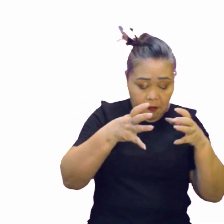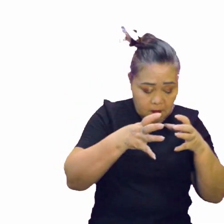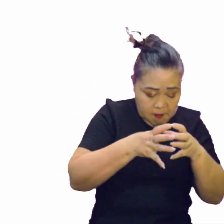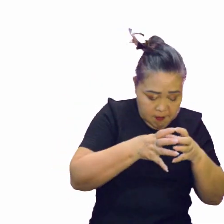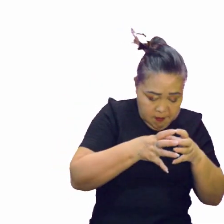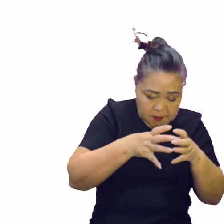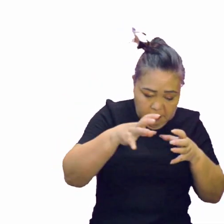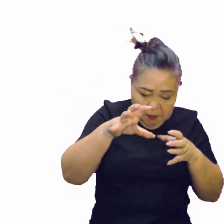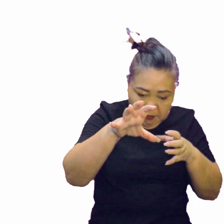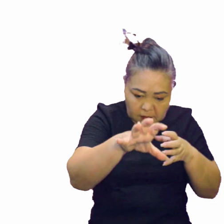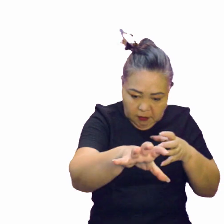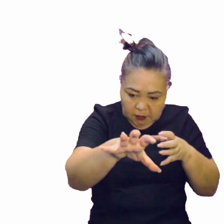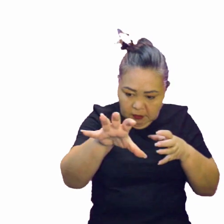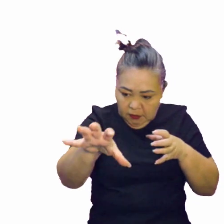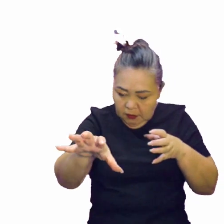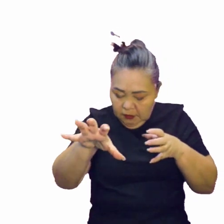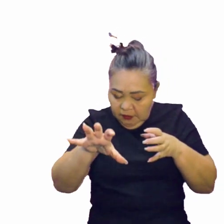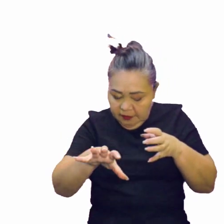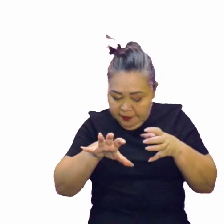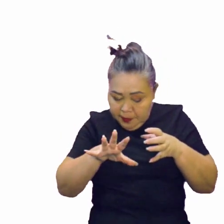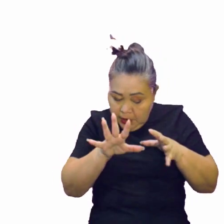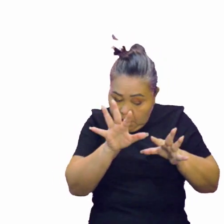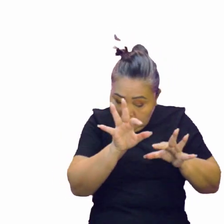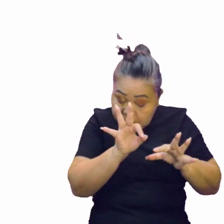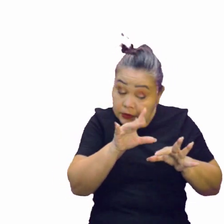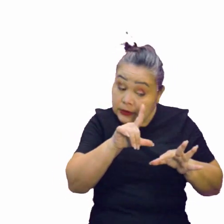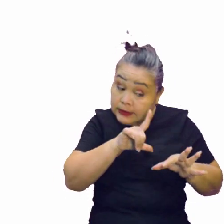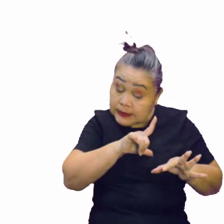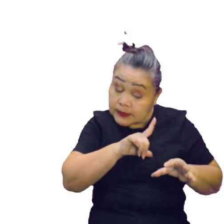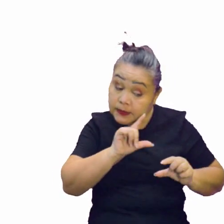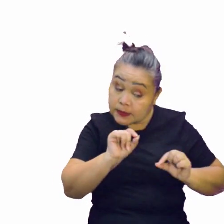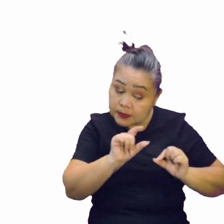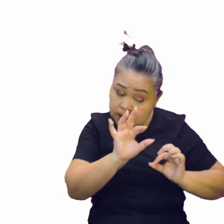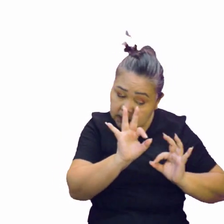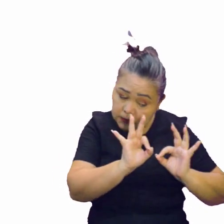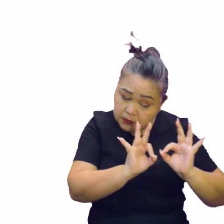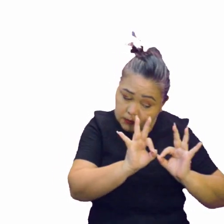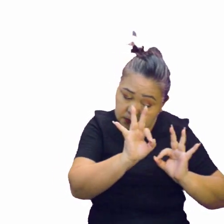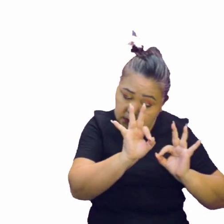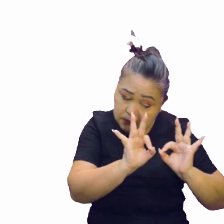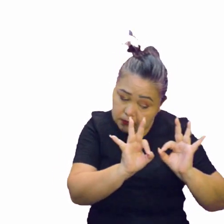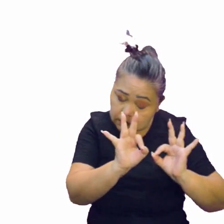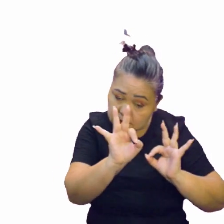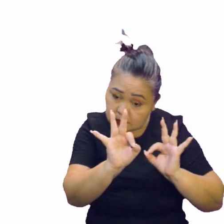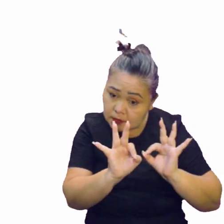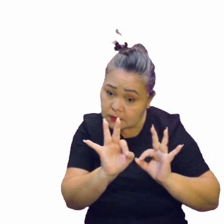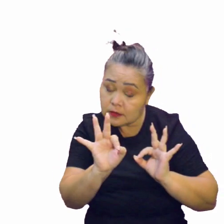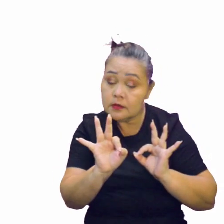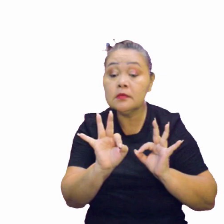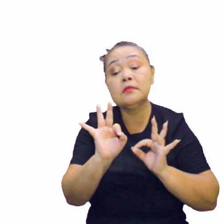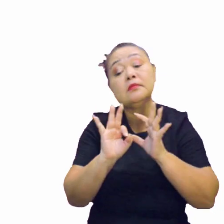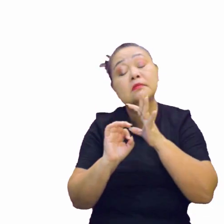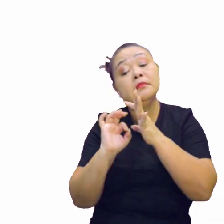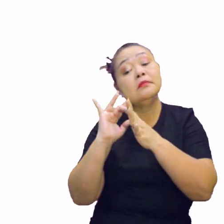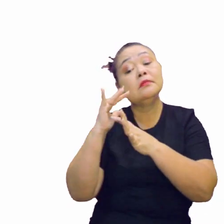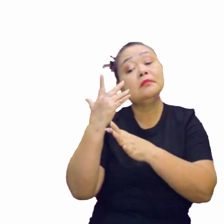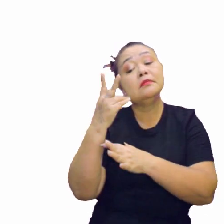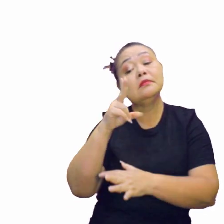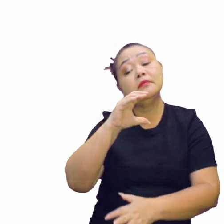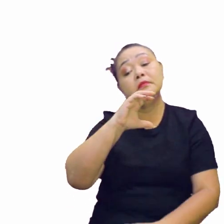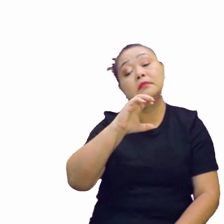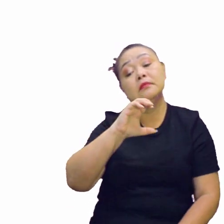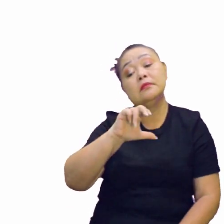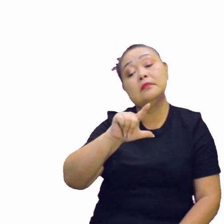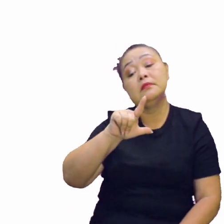forma ordenada os componentes, árvores e cultivares agrícolas.